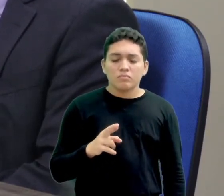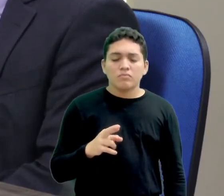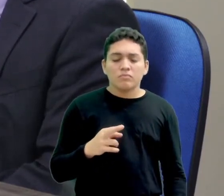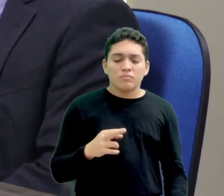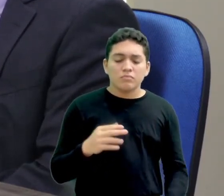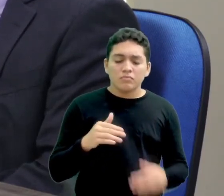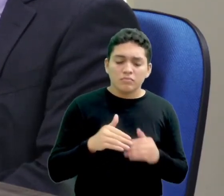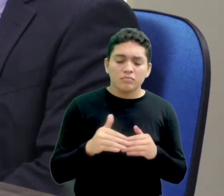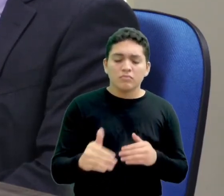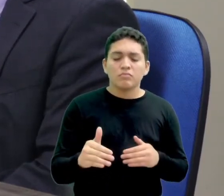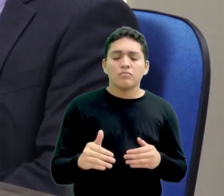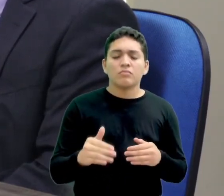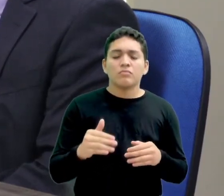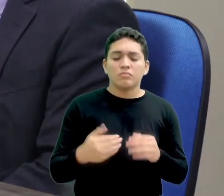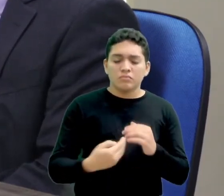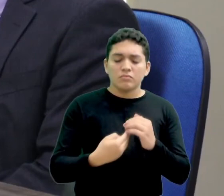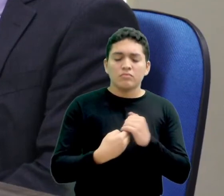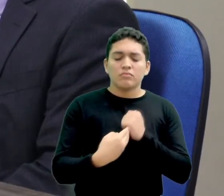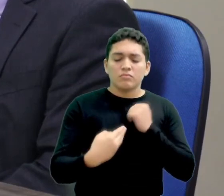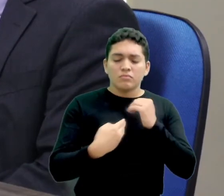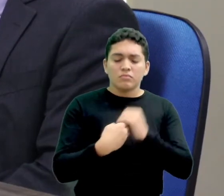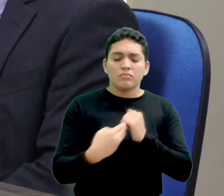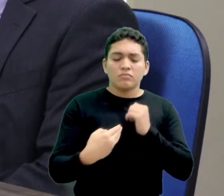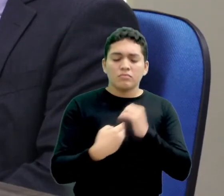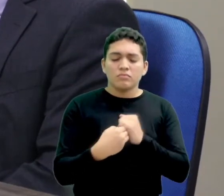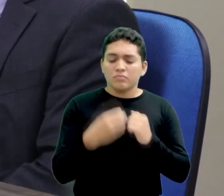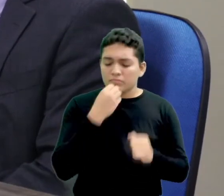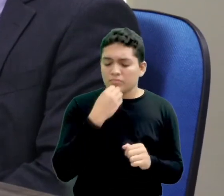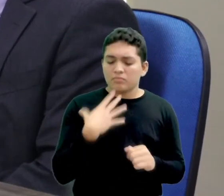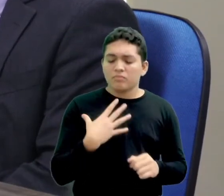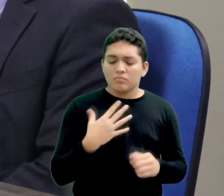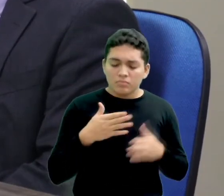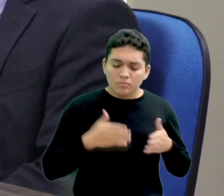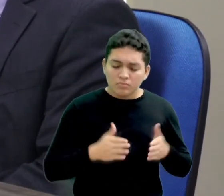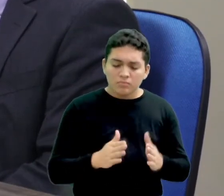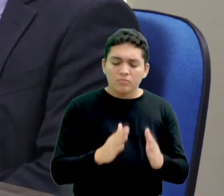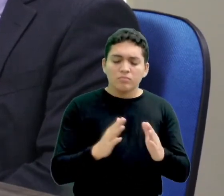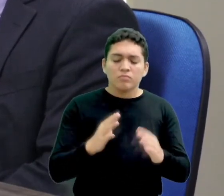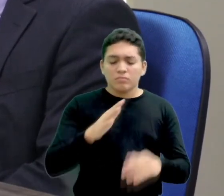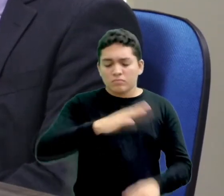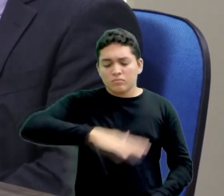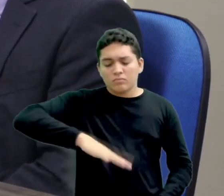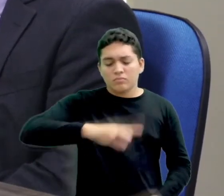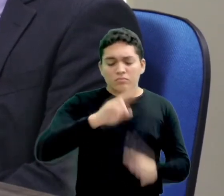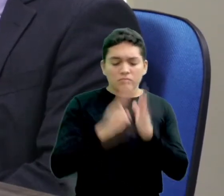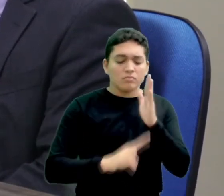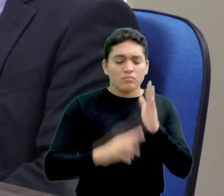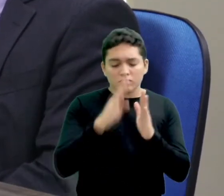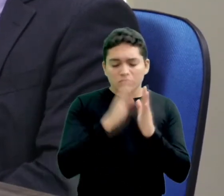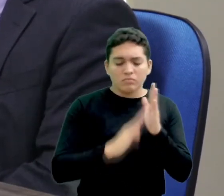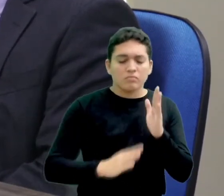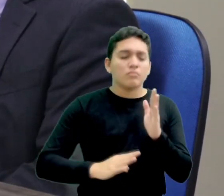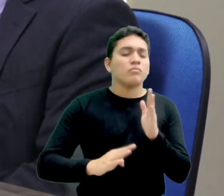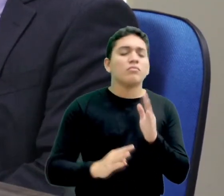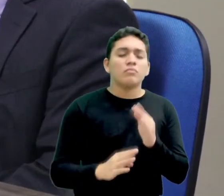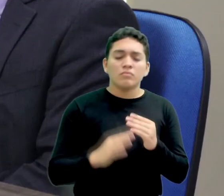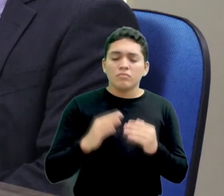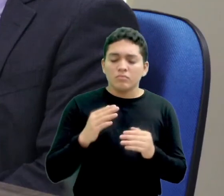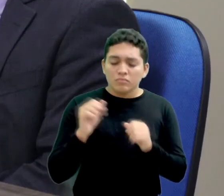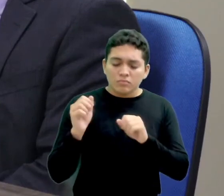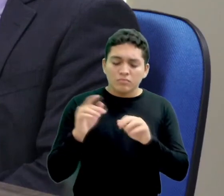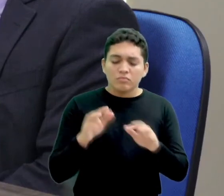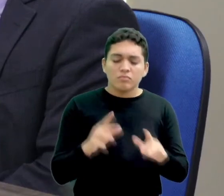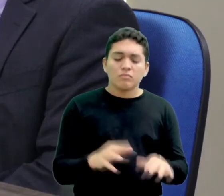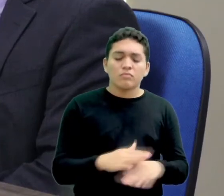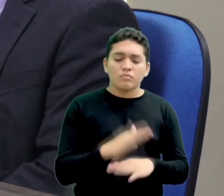que ele continue nos conduzindo no bom caminho, meu Senhor, o campo em Vila Brasil. Assim, Senhor, abençoa